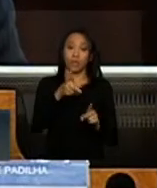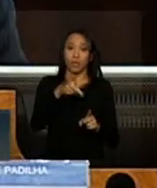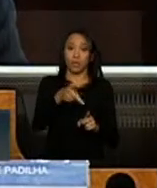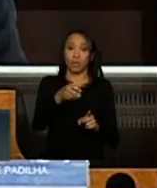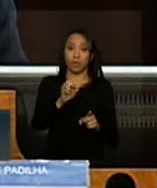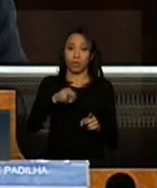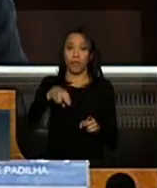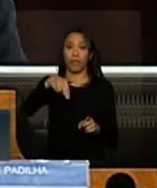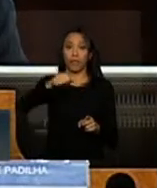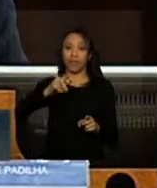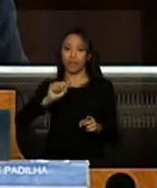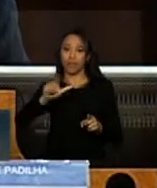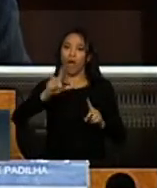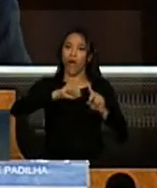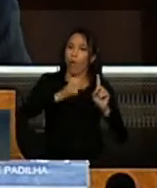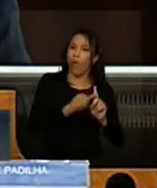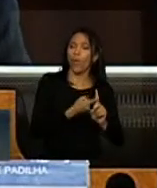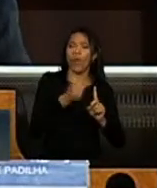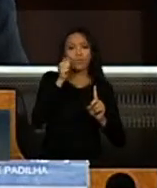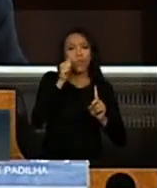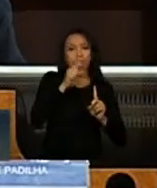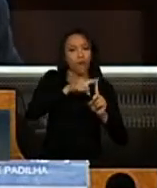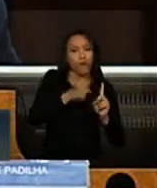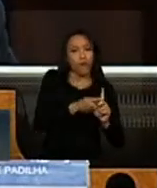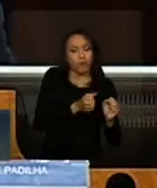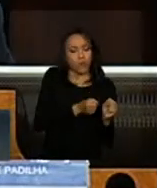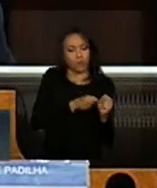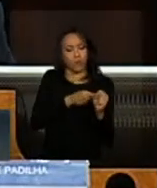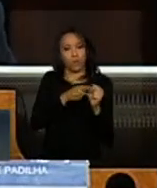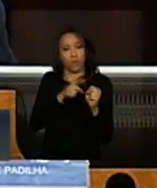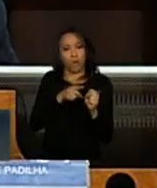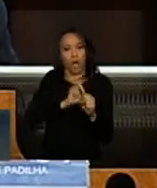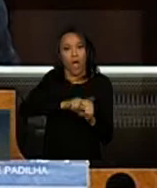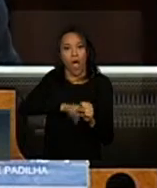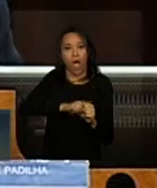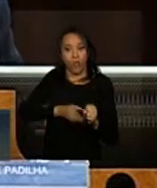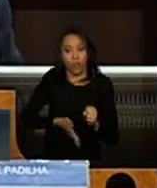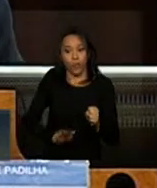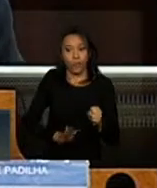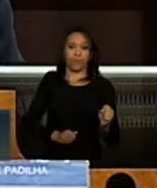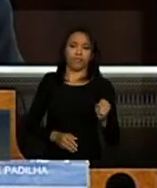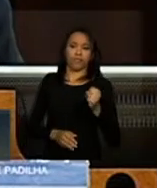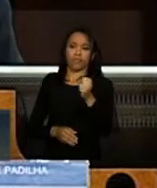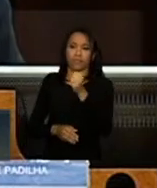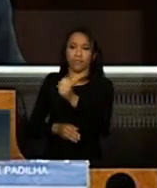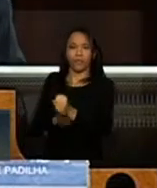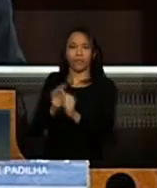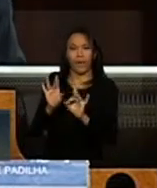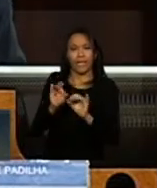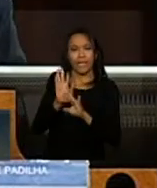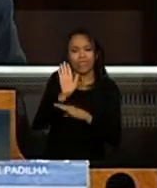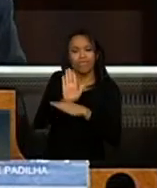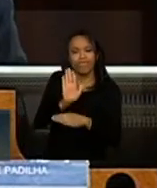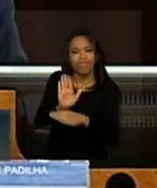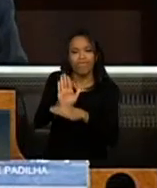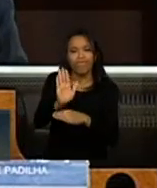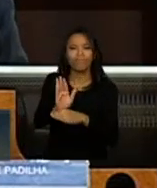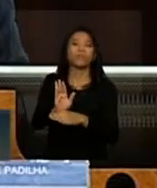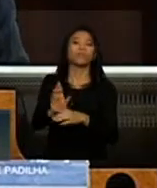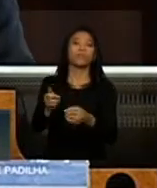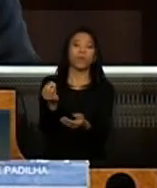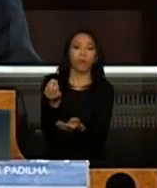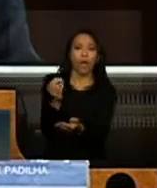a qualidade do encaminhamento dessa gestante para o momento do parto, a qualidade da assistência ao parto e